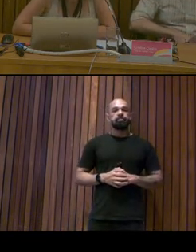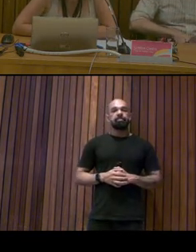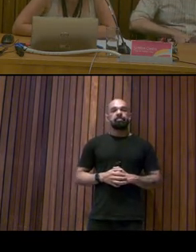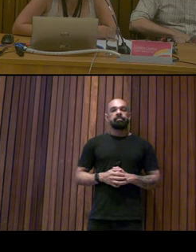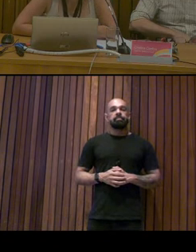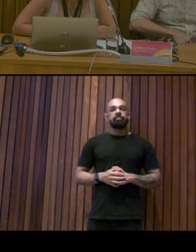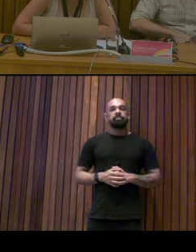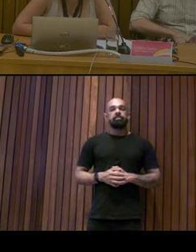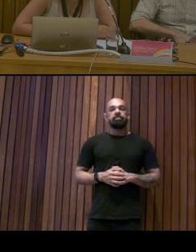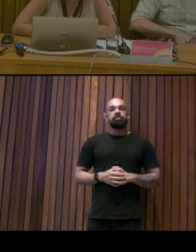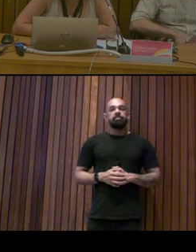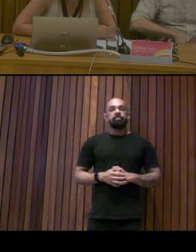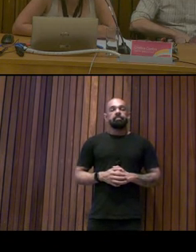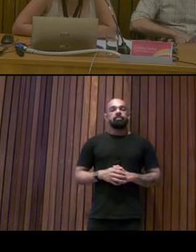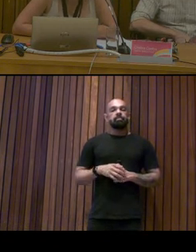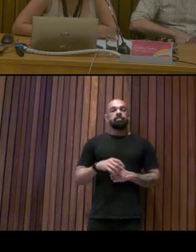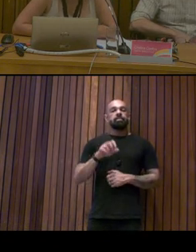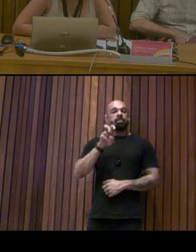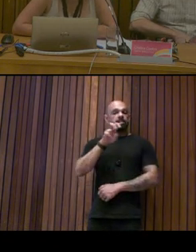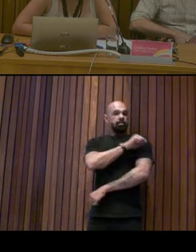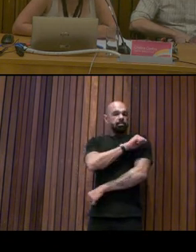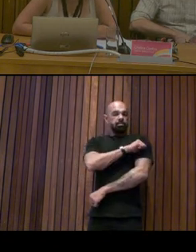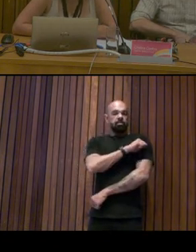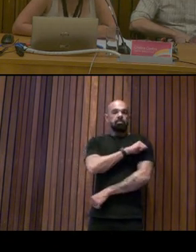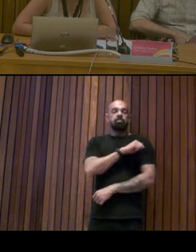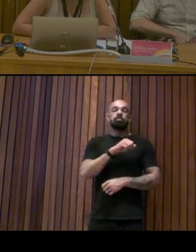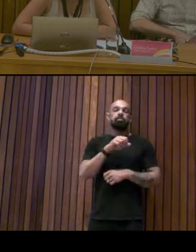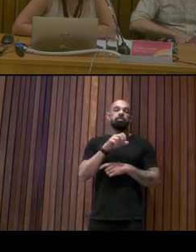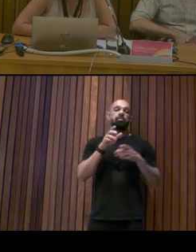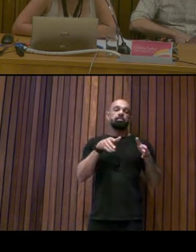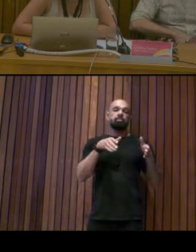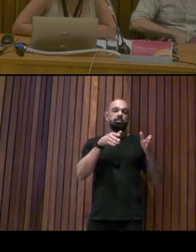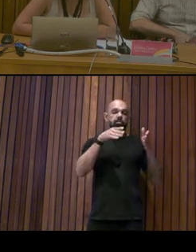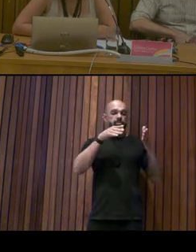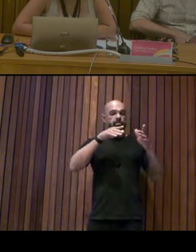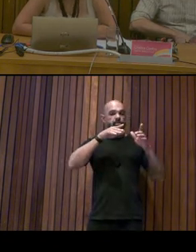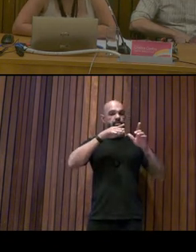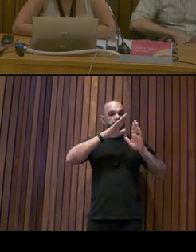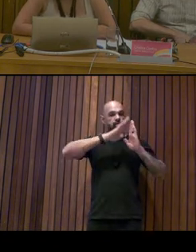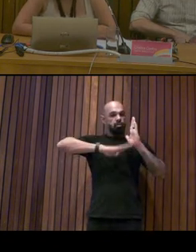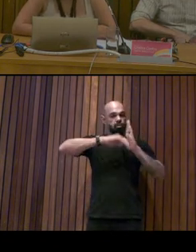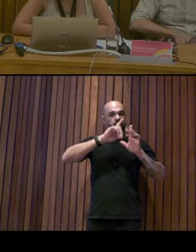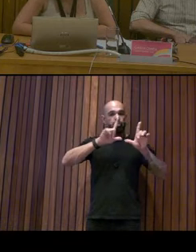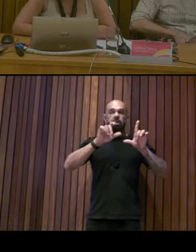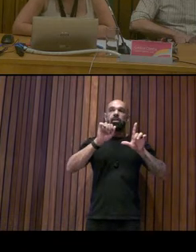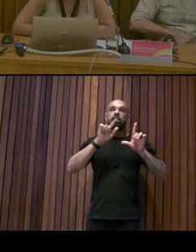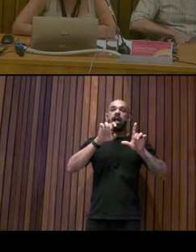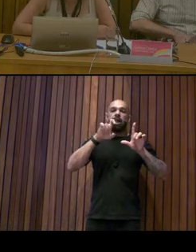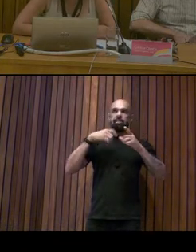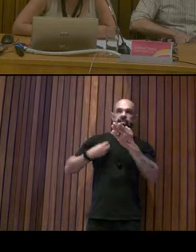Ele, então, a gente tem 5 alunos. Né? O primeiro mural, que é do Alex.